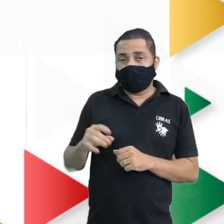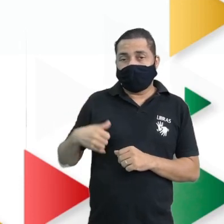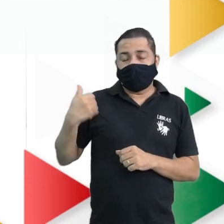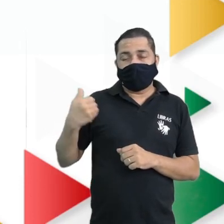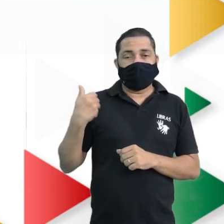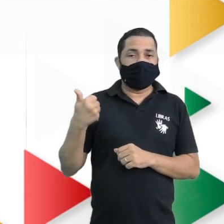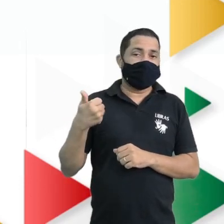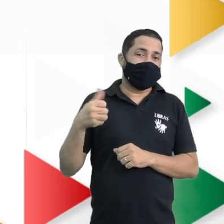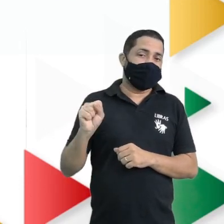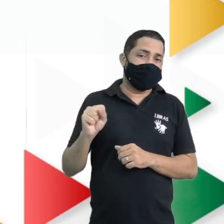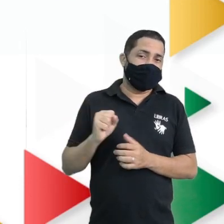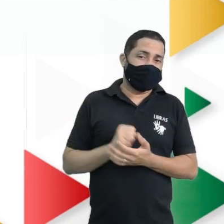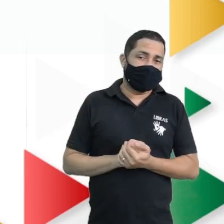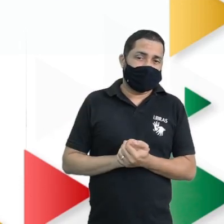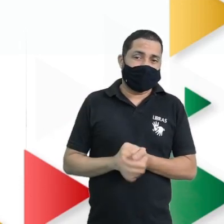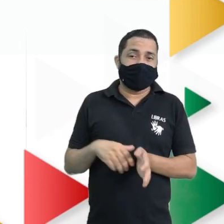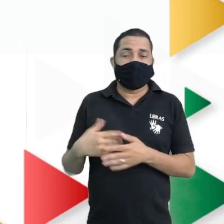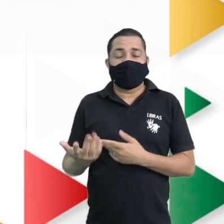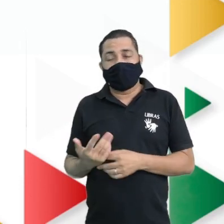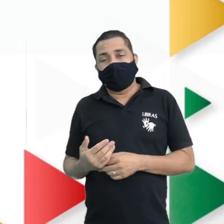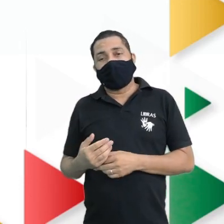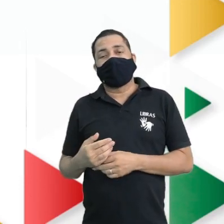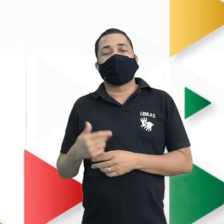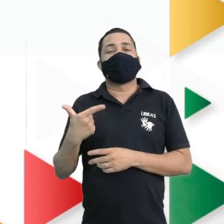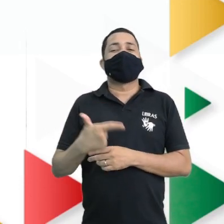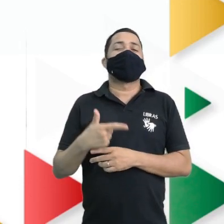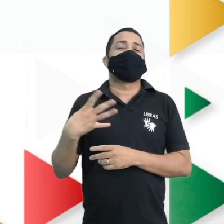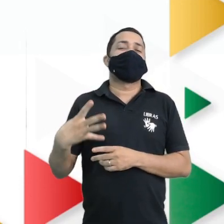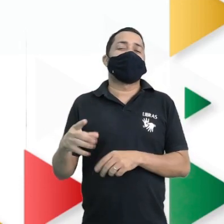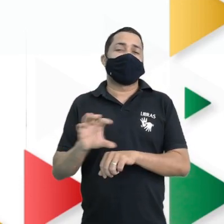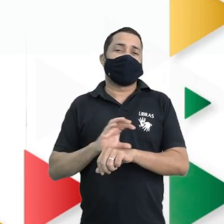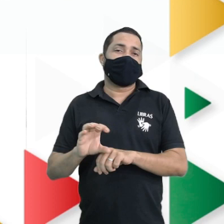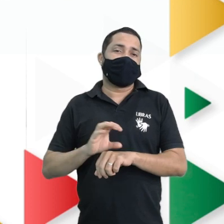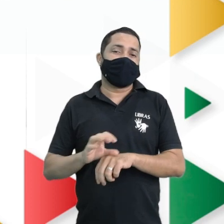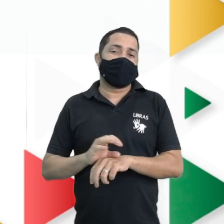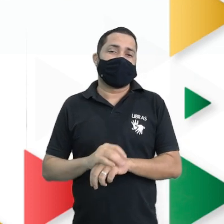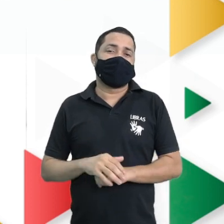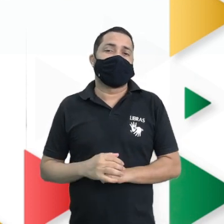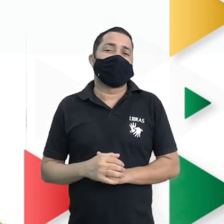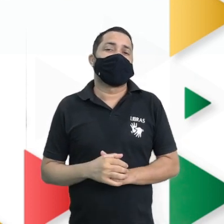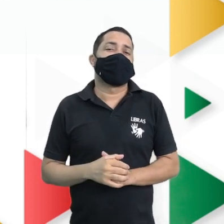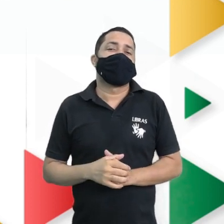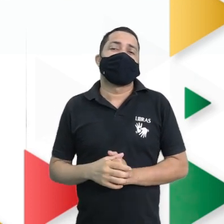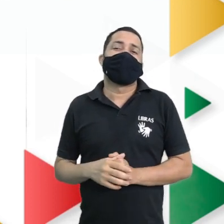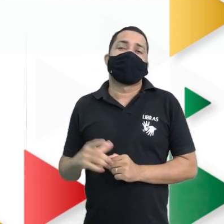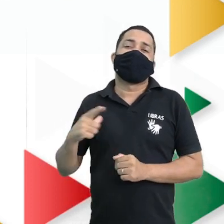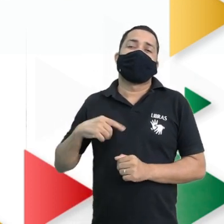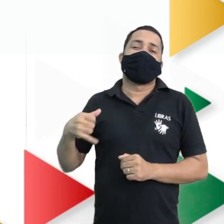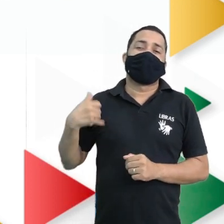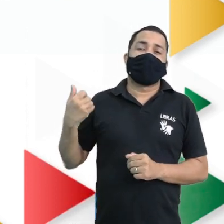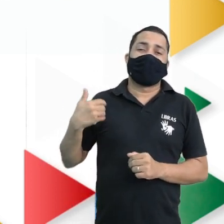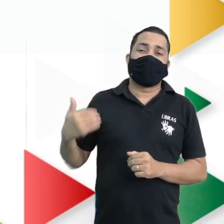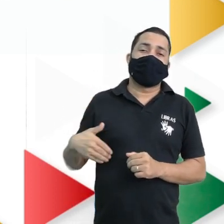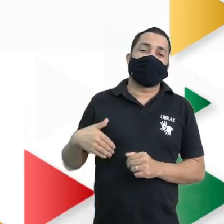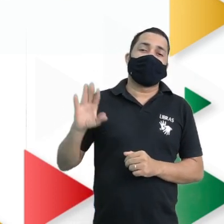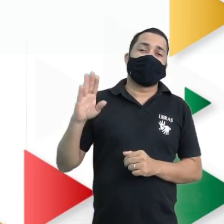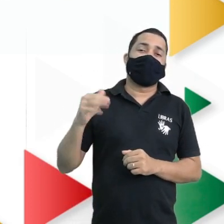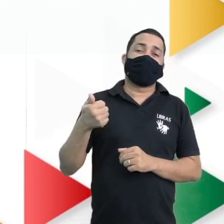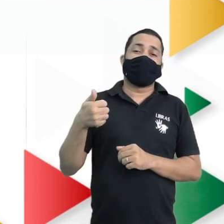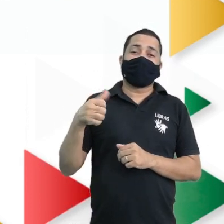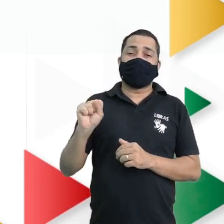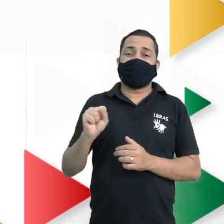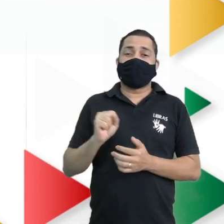idade. Então, desde 24, a primeira nossa Constituição, que é de 24, diz que uma pessoa maioridade tem 18